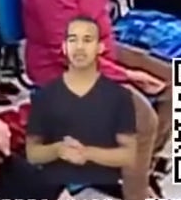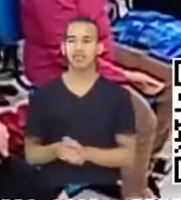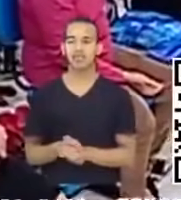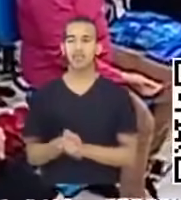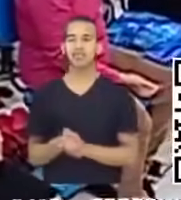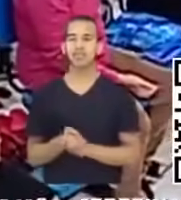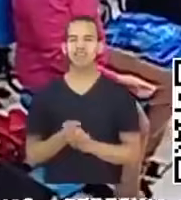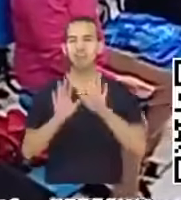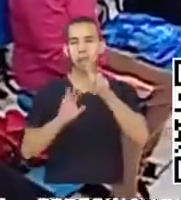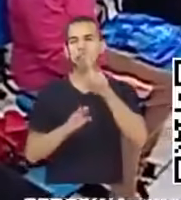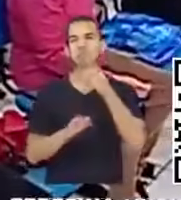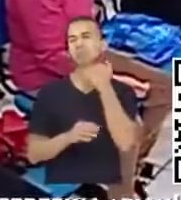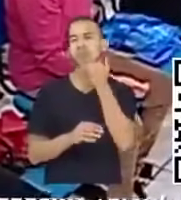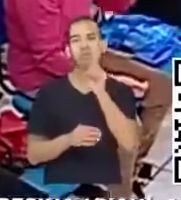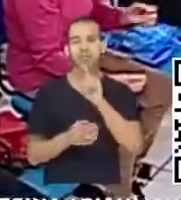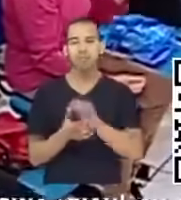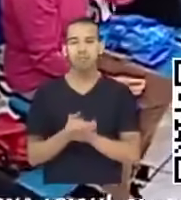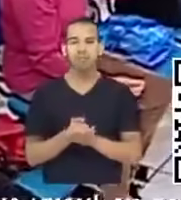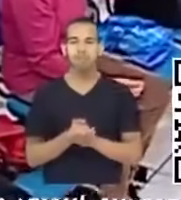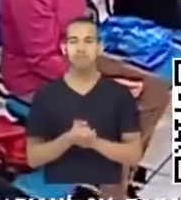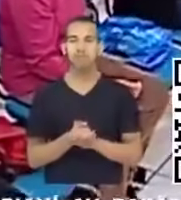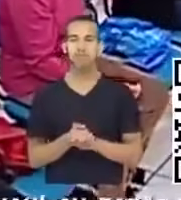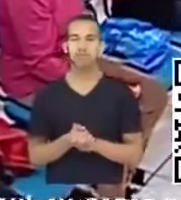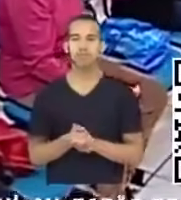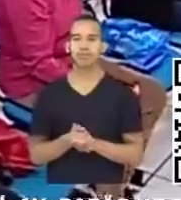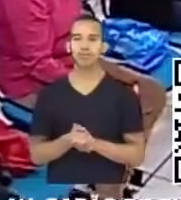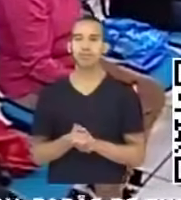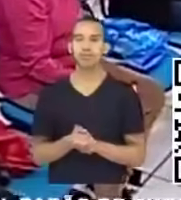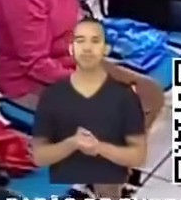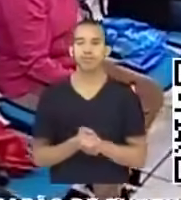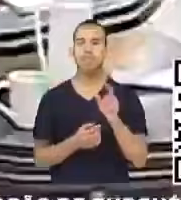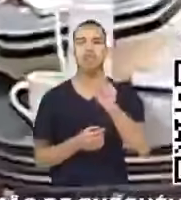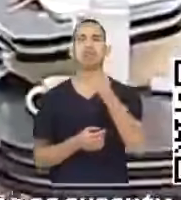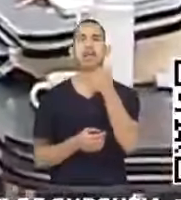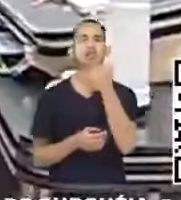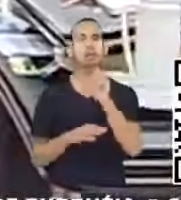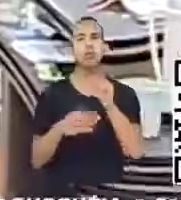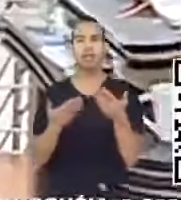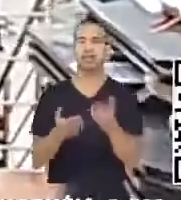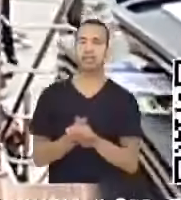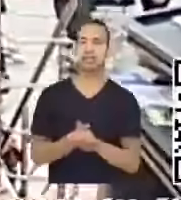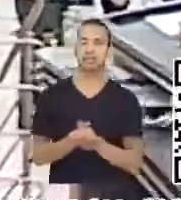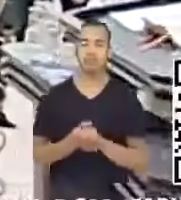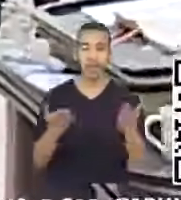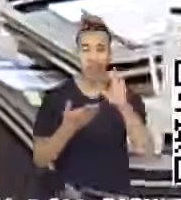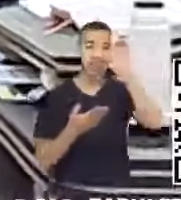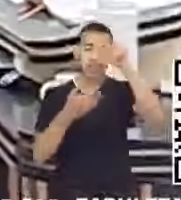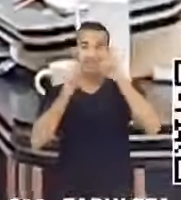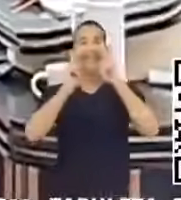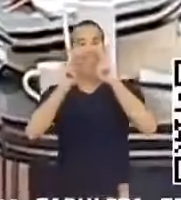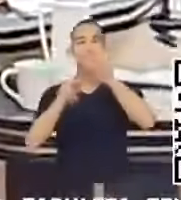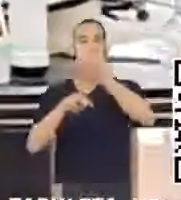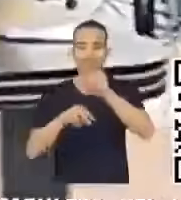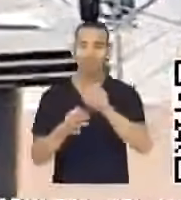Ah mas sei lá resolvi não você Vai resultar em que é e agora Deus tá vendo